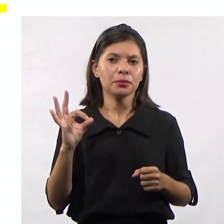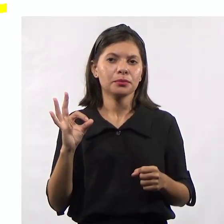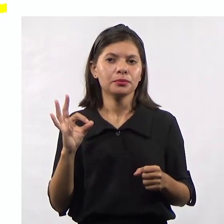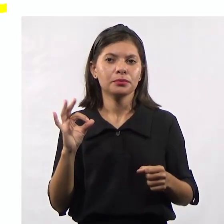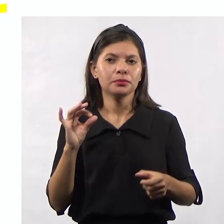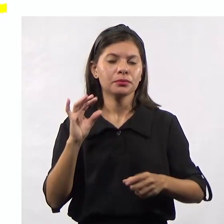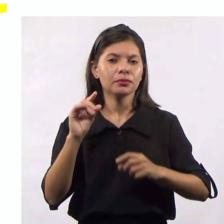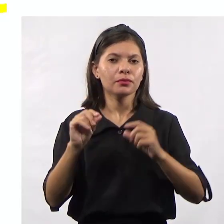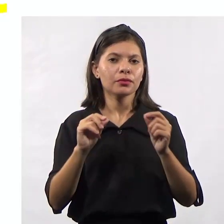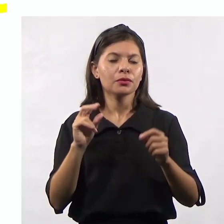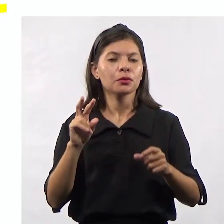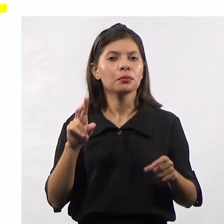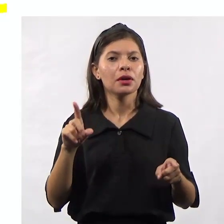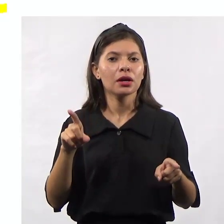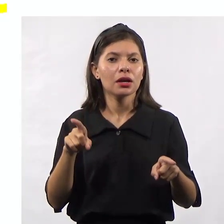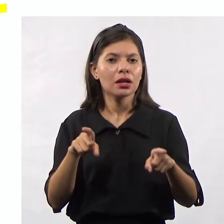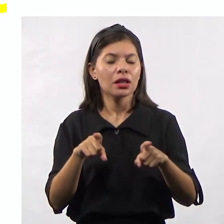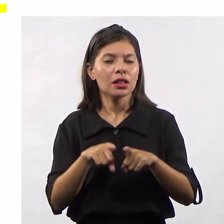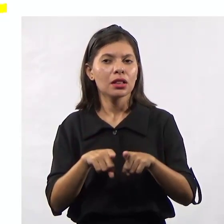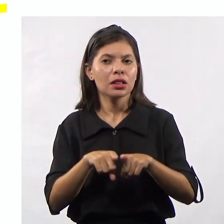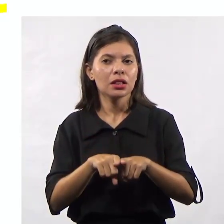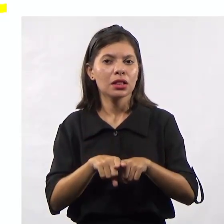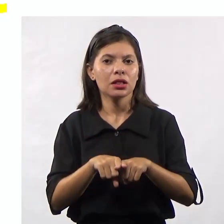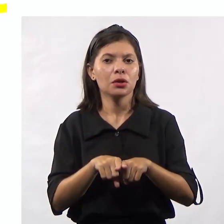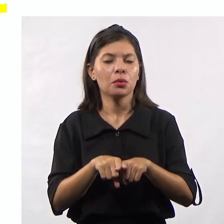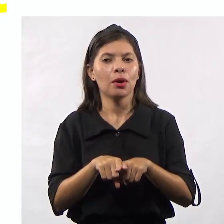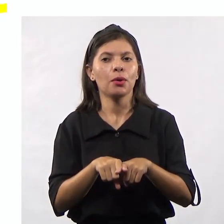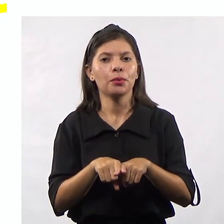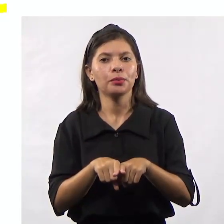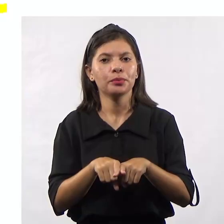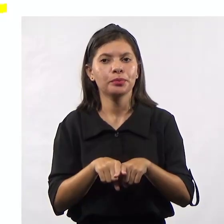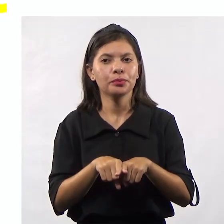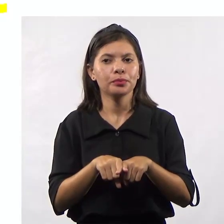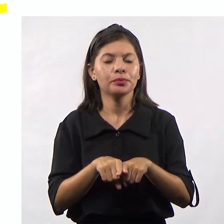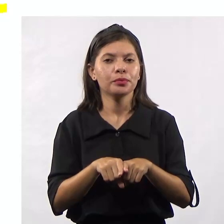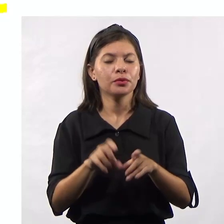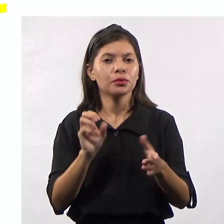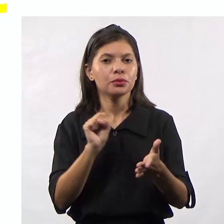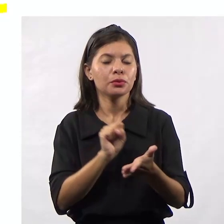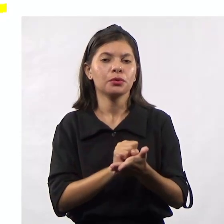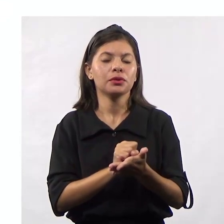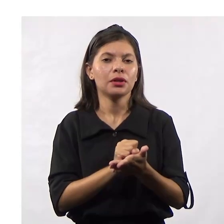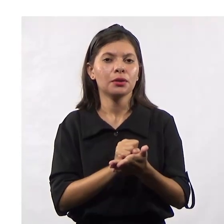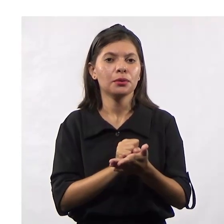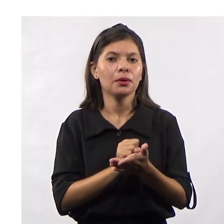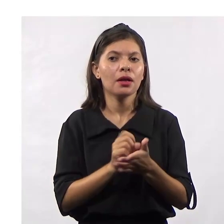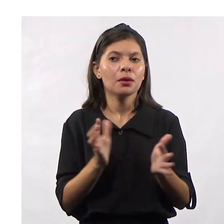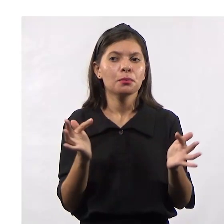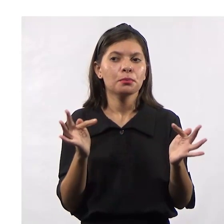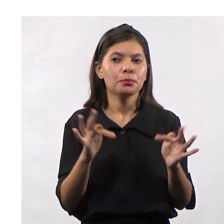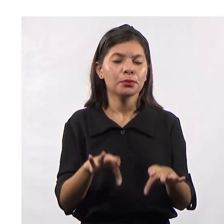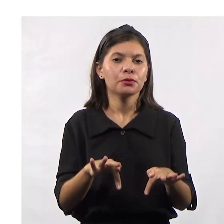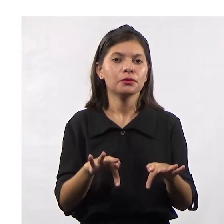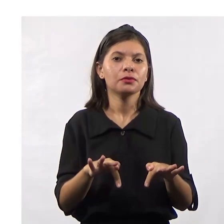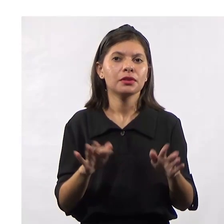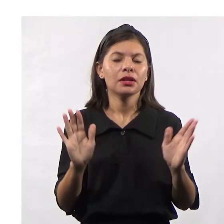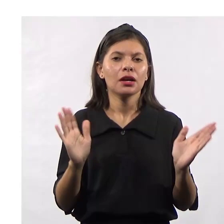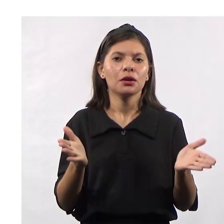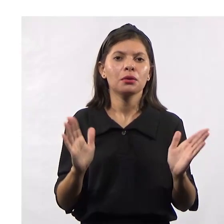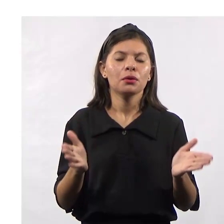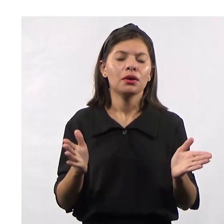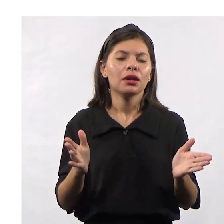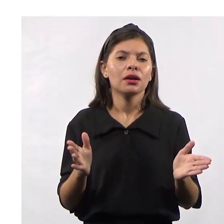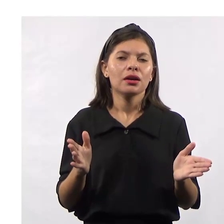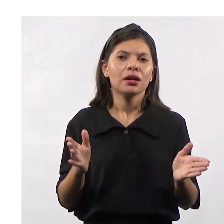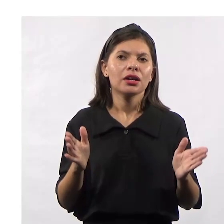de forma proporcional à economia efetivamente obtida na execução do contrato. Beleza? Por fim,